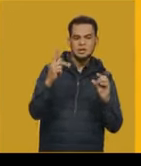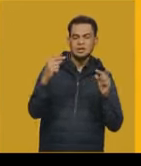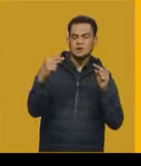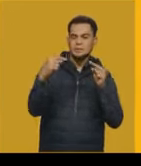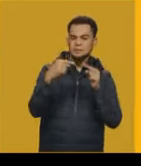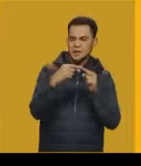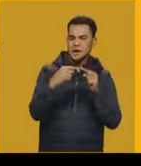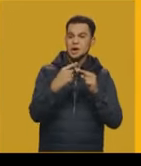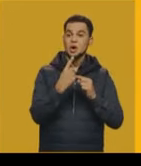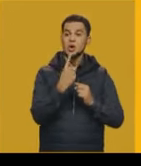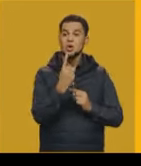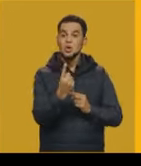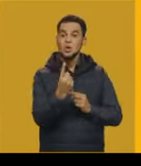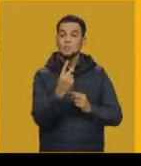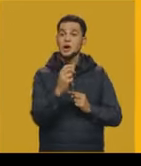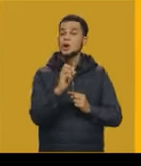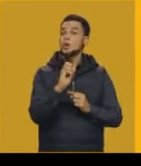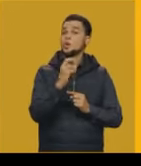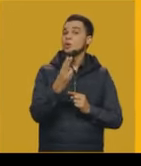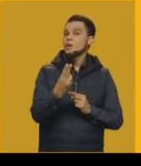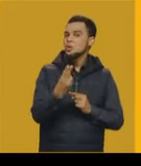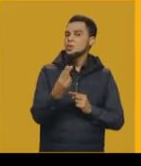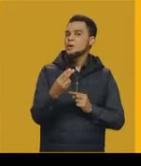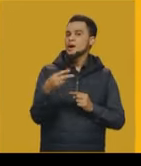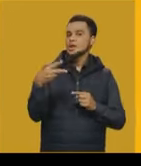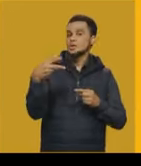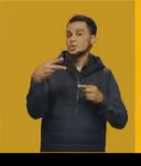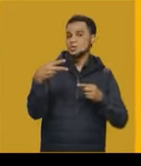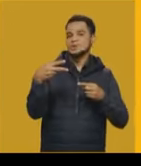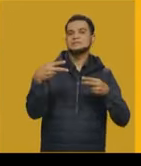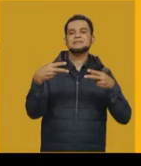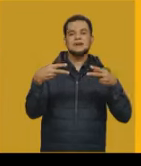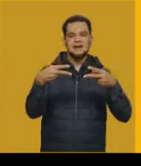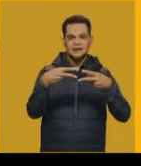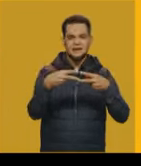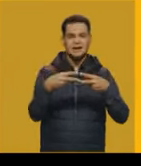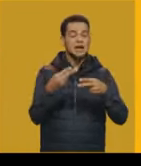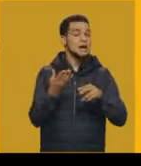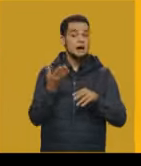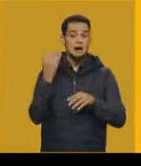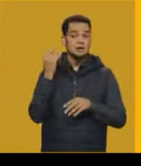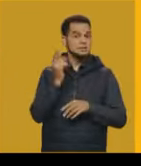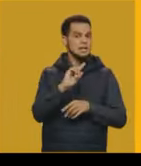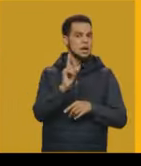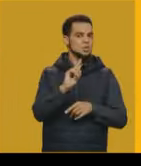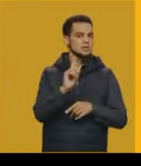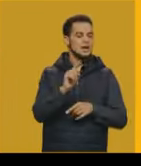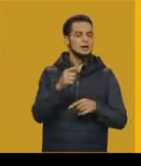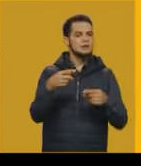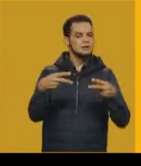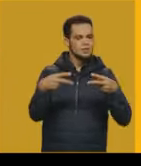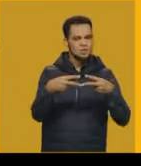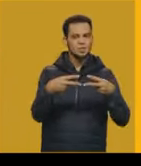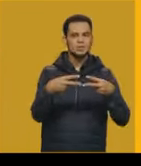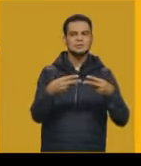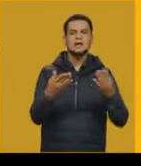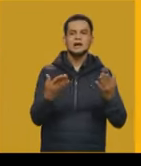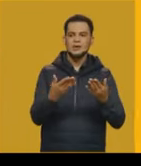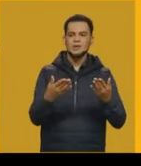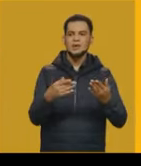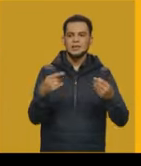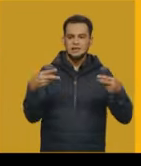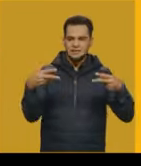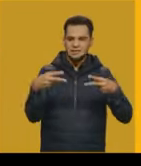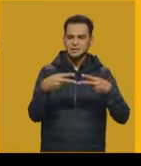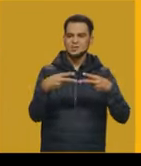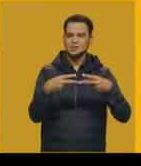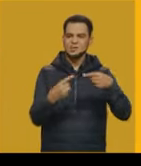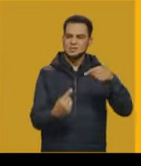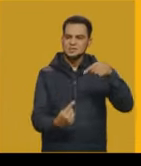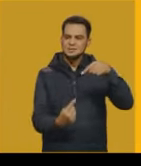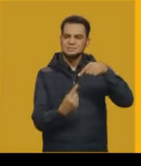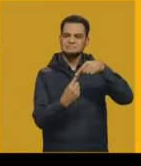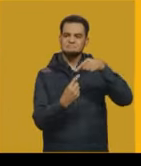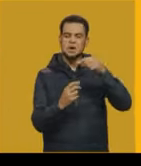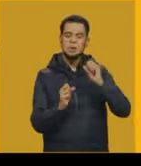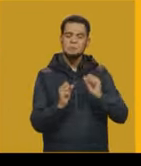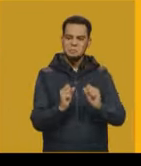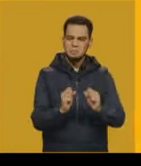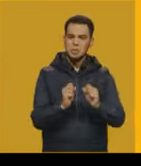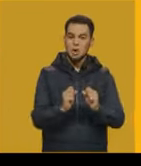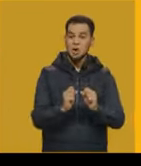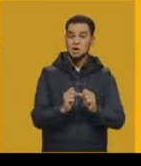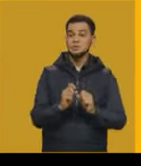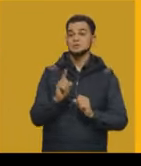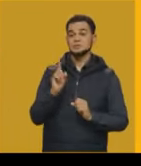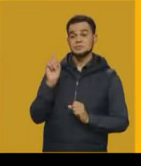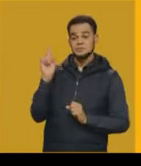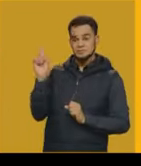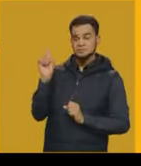na molécula. Então, dessa forma, eles são classificados como alcenos. São apolares, também assim como